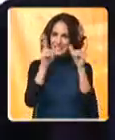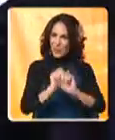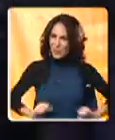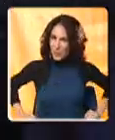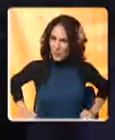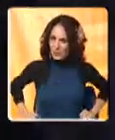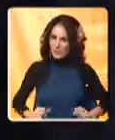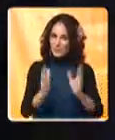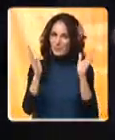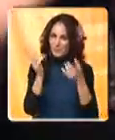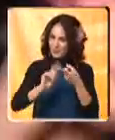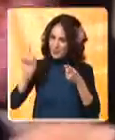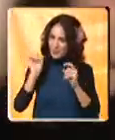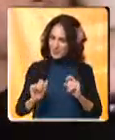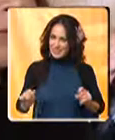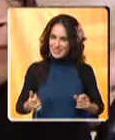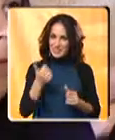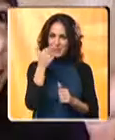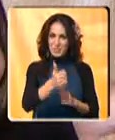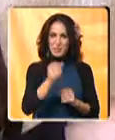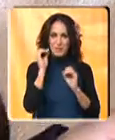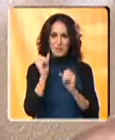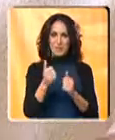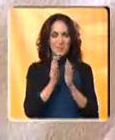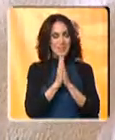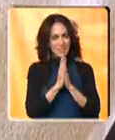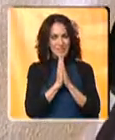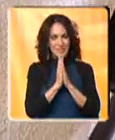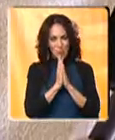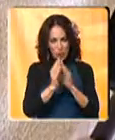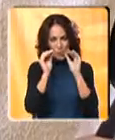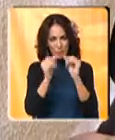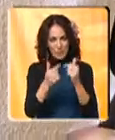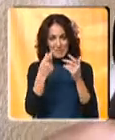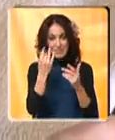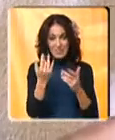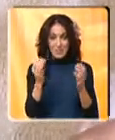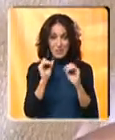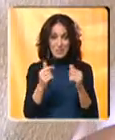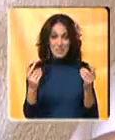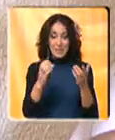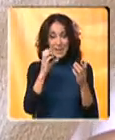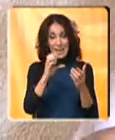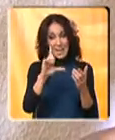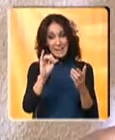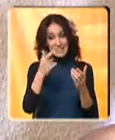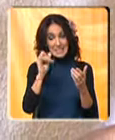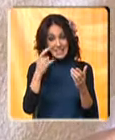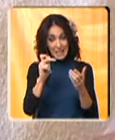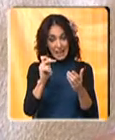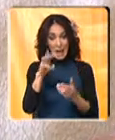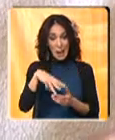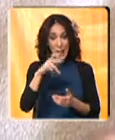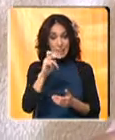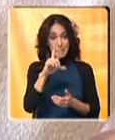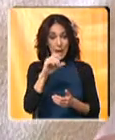figura completamente diferente, não é? Que bom, obrigadíssimo. Queria agradecer a todos a Você na TV, à Clínica Malo, presumo que vão ver mais por